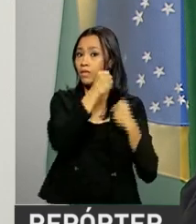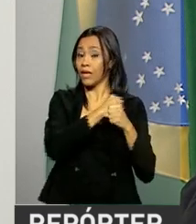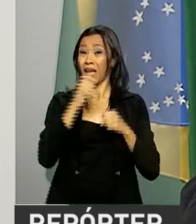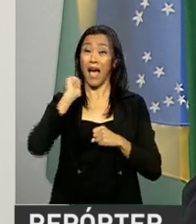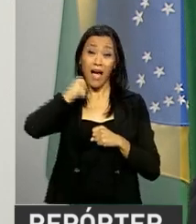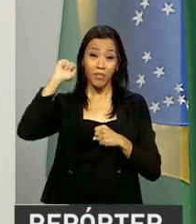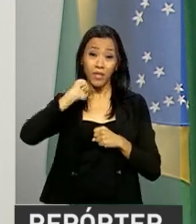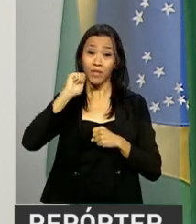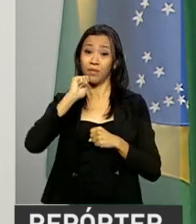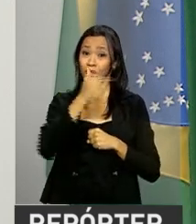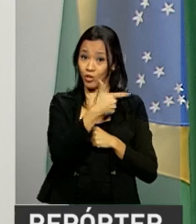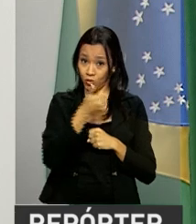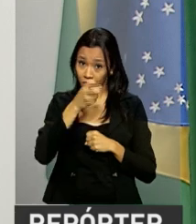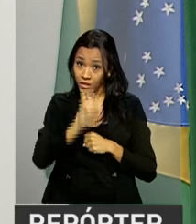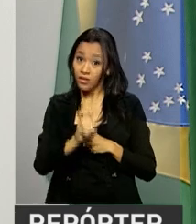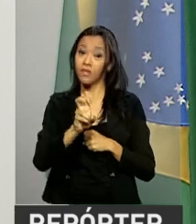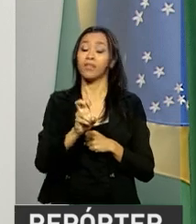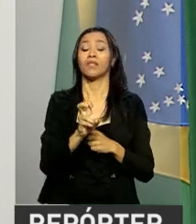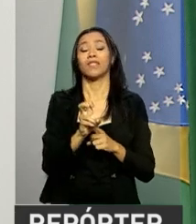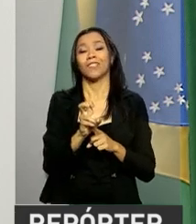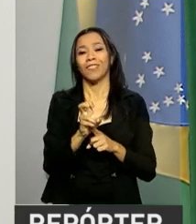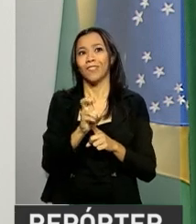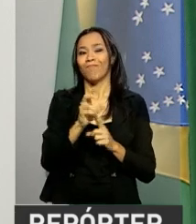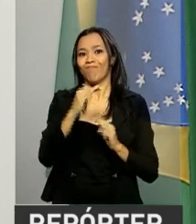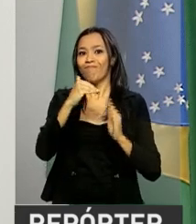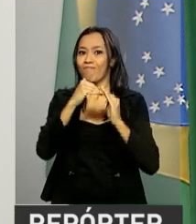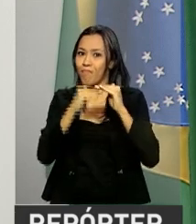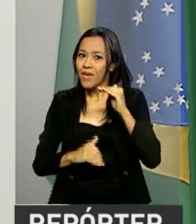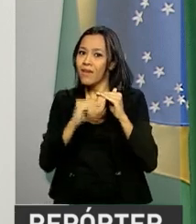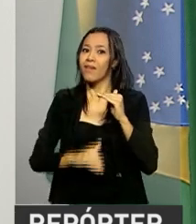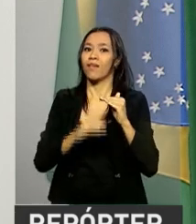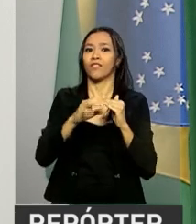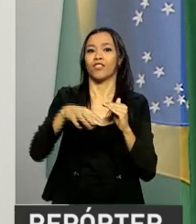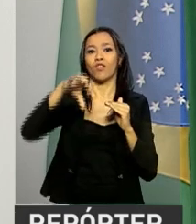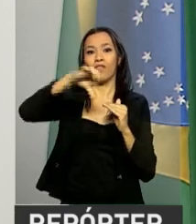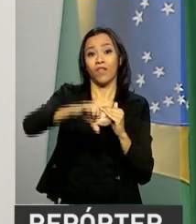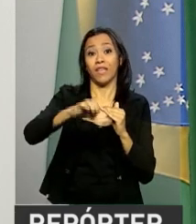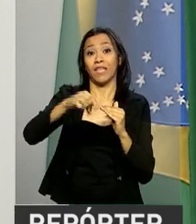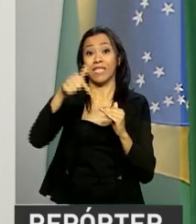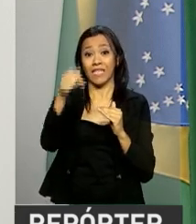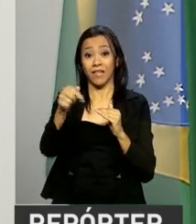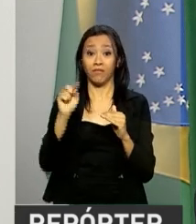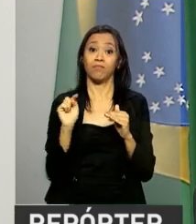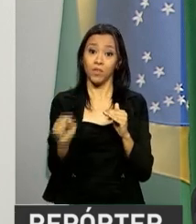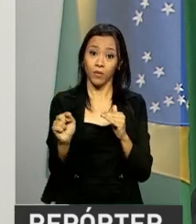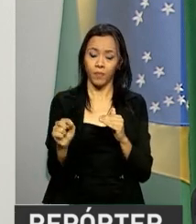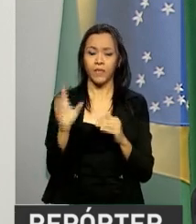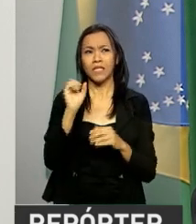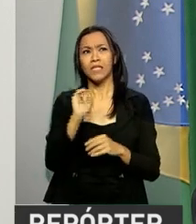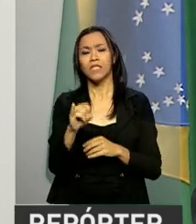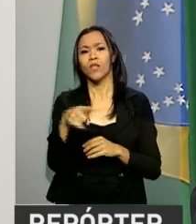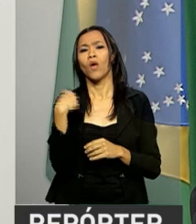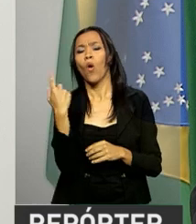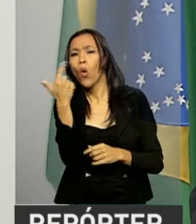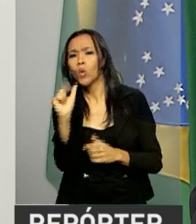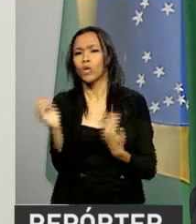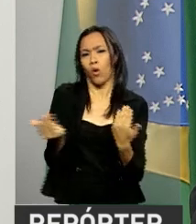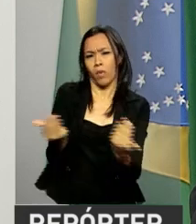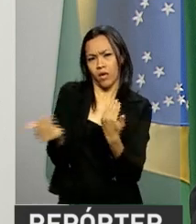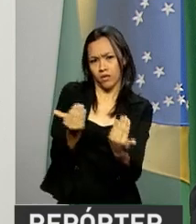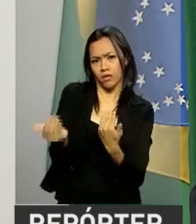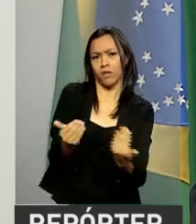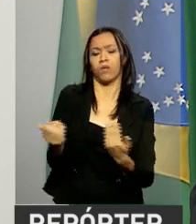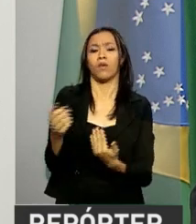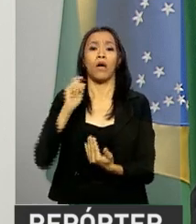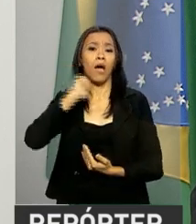2015 nós tivemos uma perda aí um saldo líquido negativo de 97.000 se a gente pegar o o mês de abril de